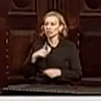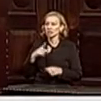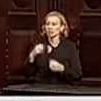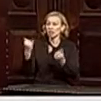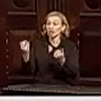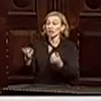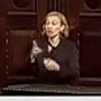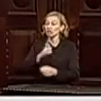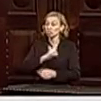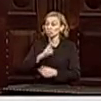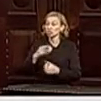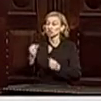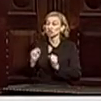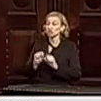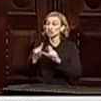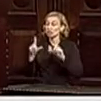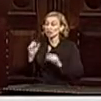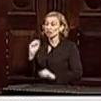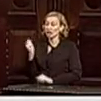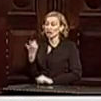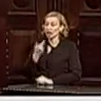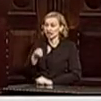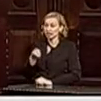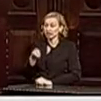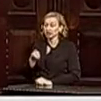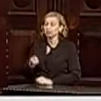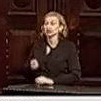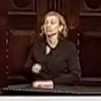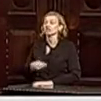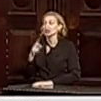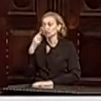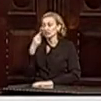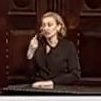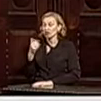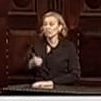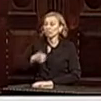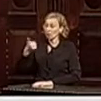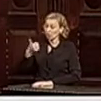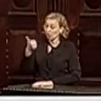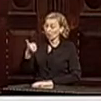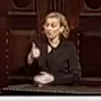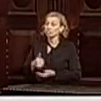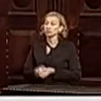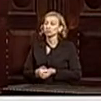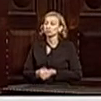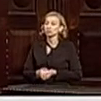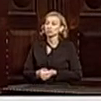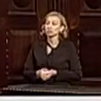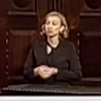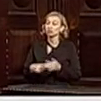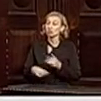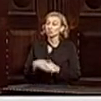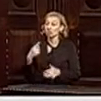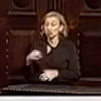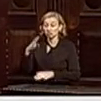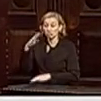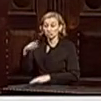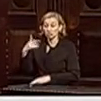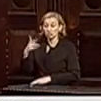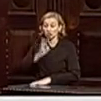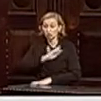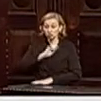possam discutir os próximos passos que devam ser tomados, uma vez que essa é uma responsabilidade que